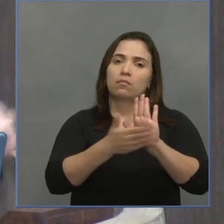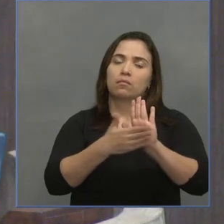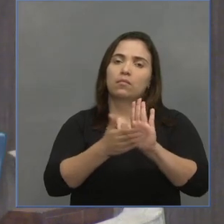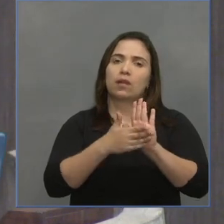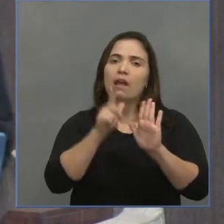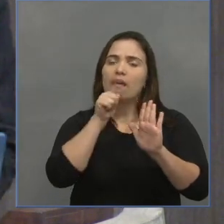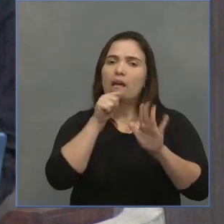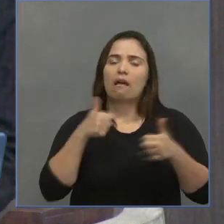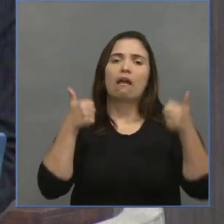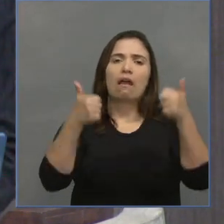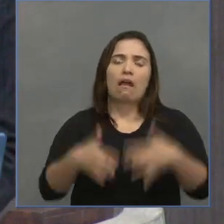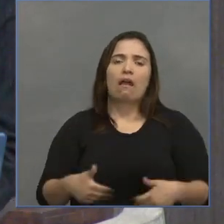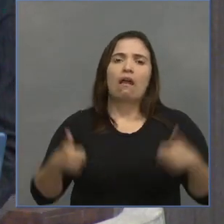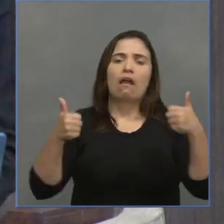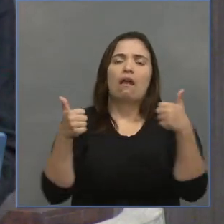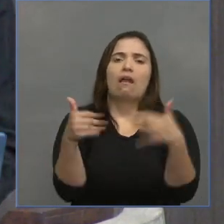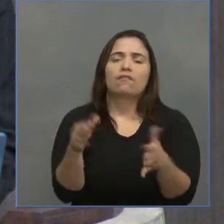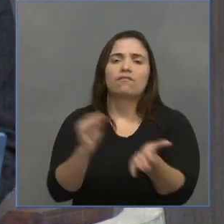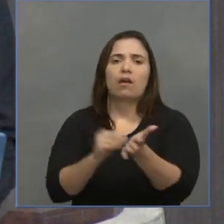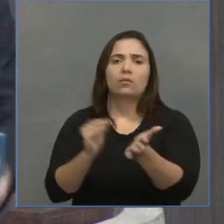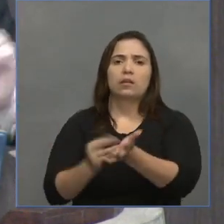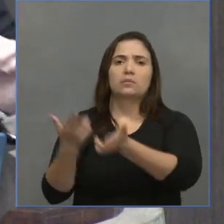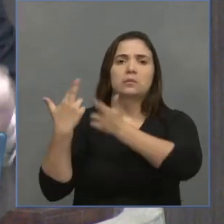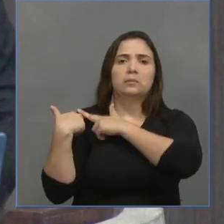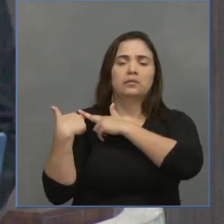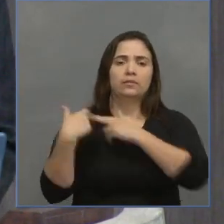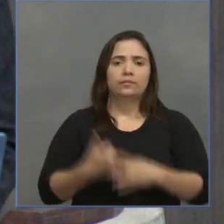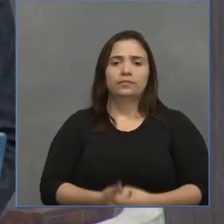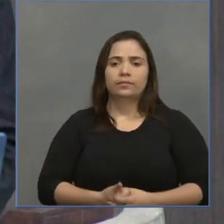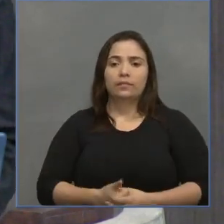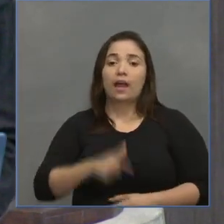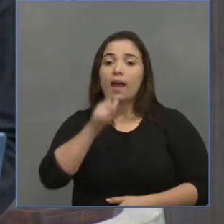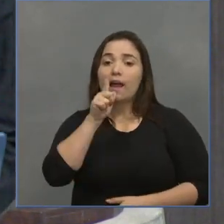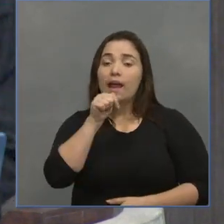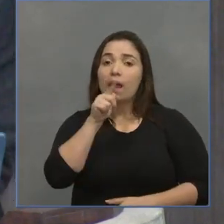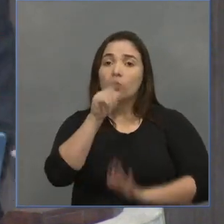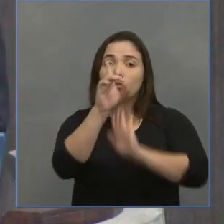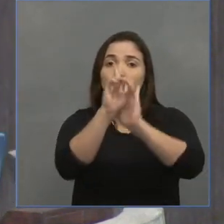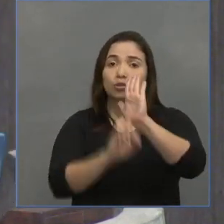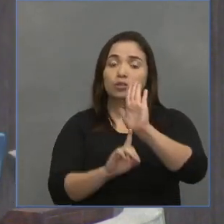tem sido perdulário e irresponsável na gestão de recursos hídricos. Água é um direito à vida.